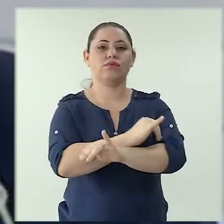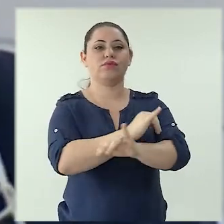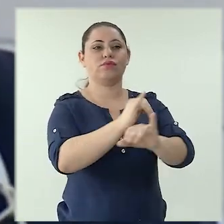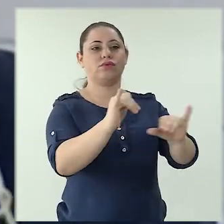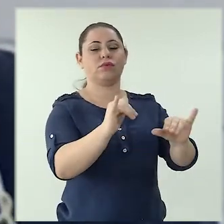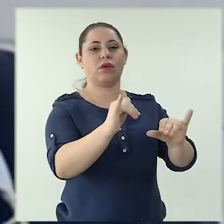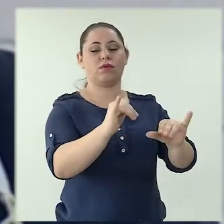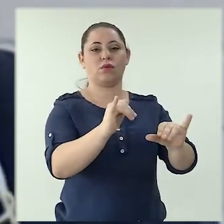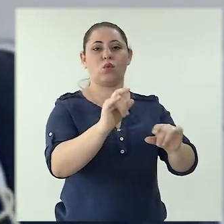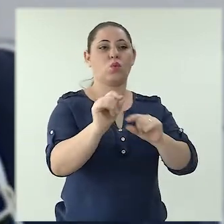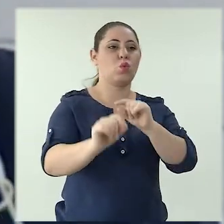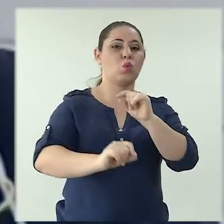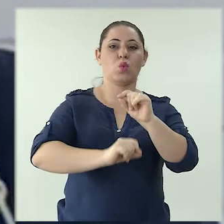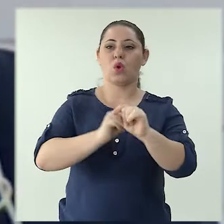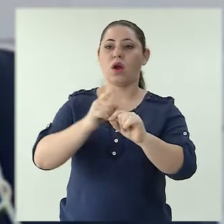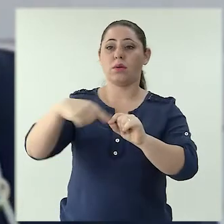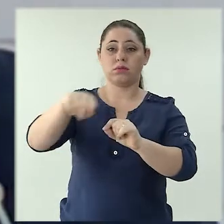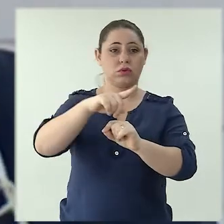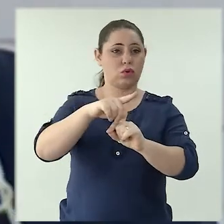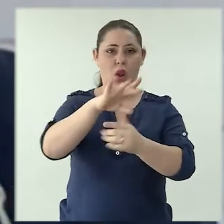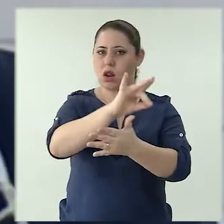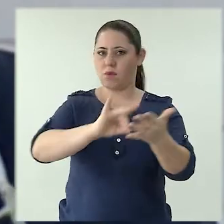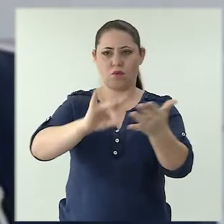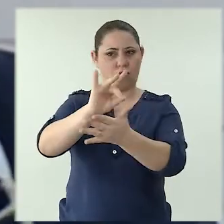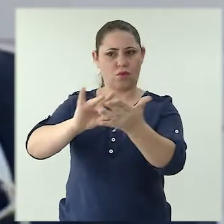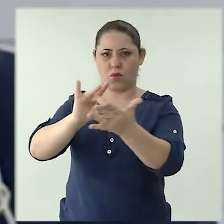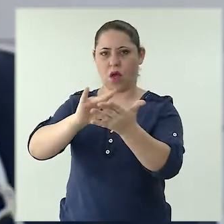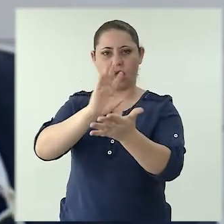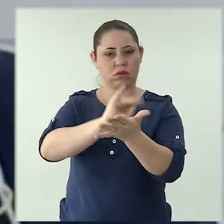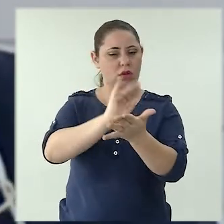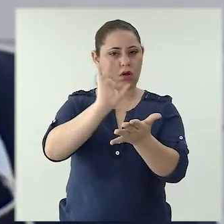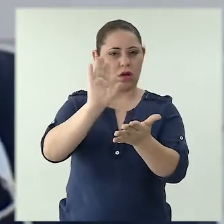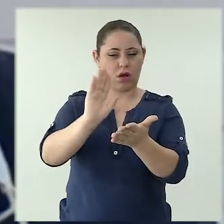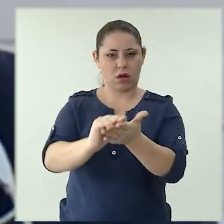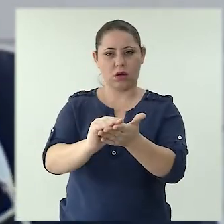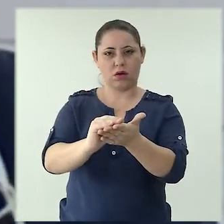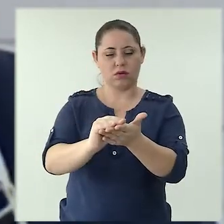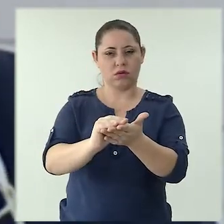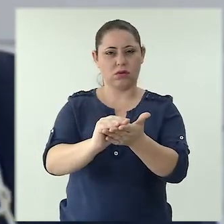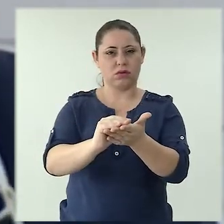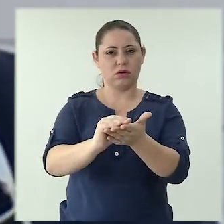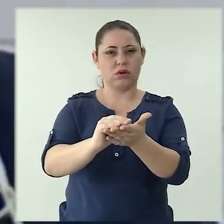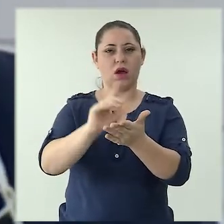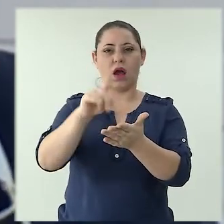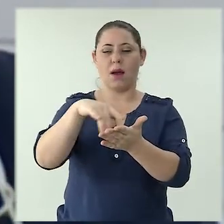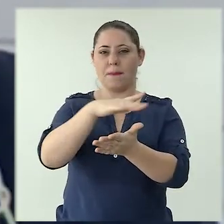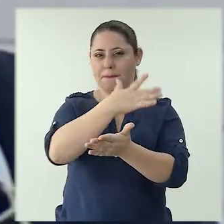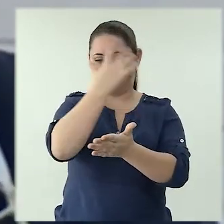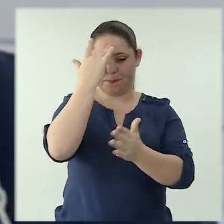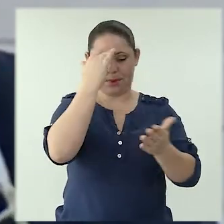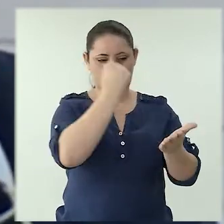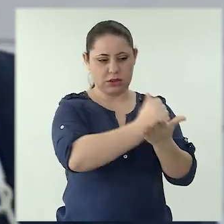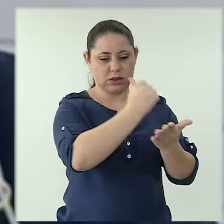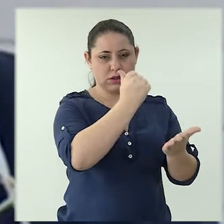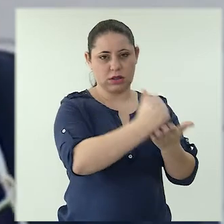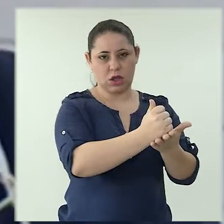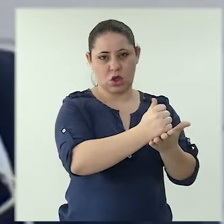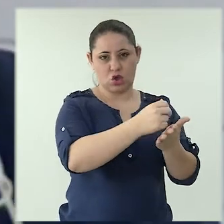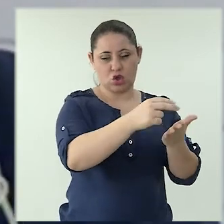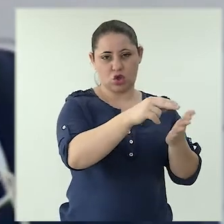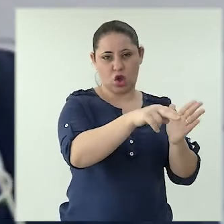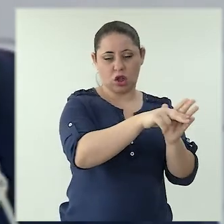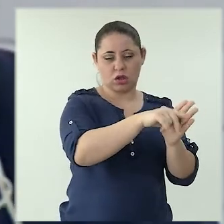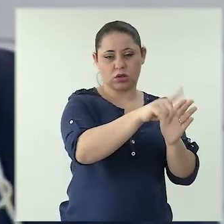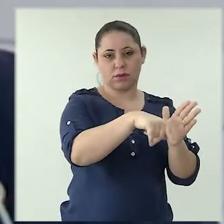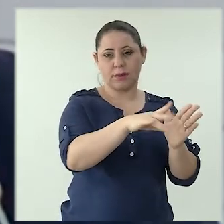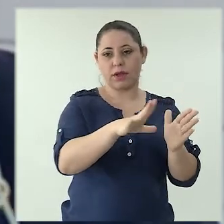os confrontantes, caso eles não tenham assinado a ata notarial do tabelião de notas, e